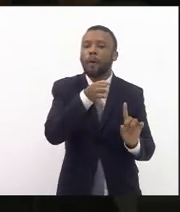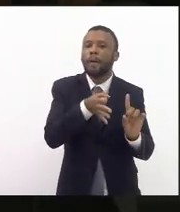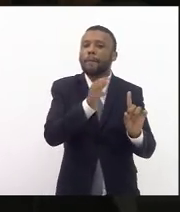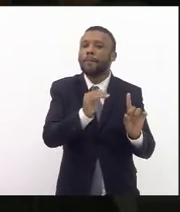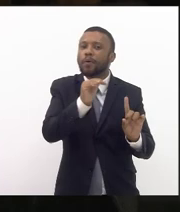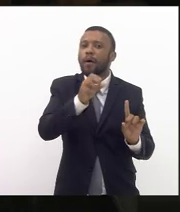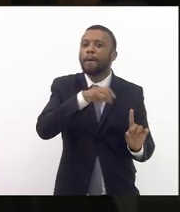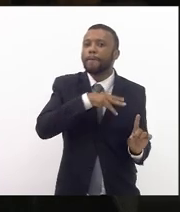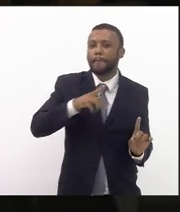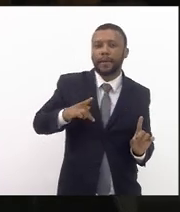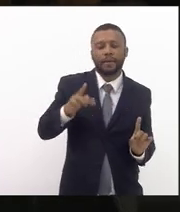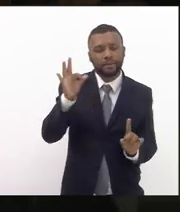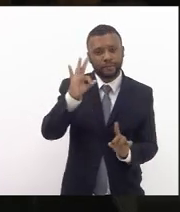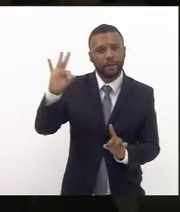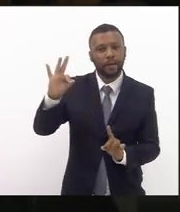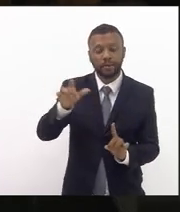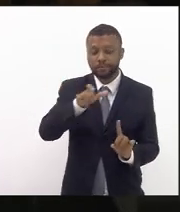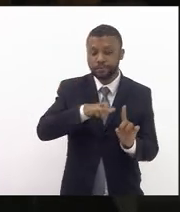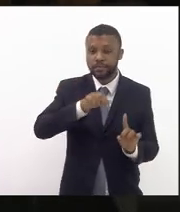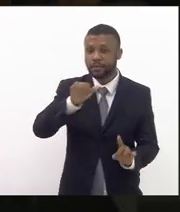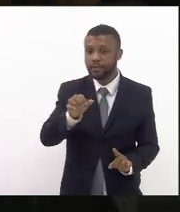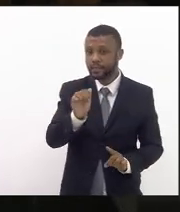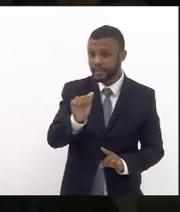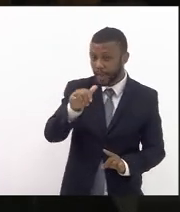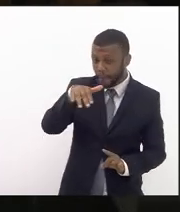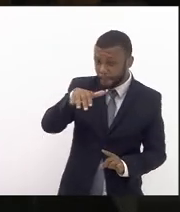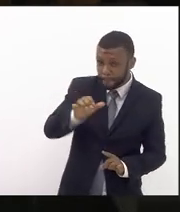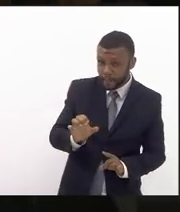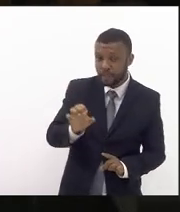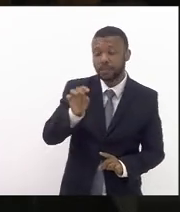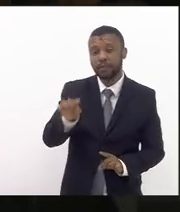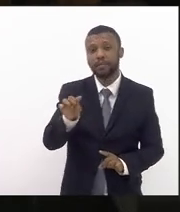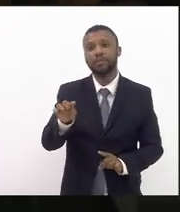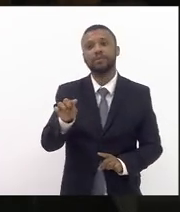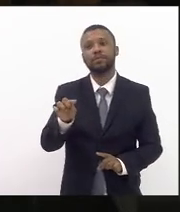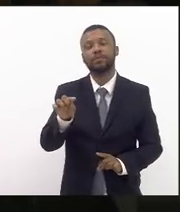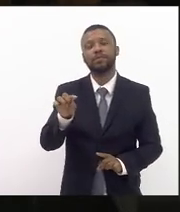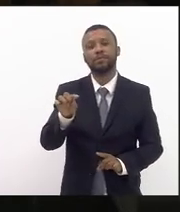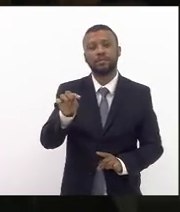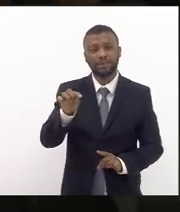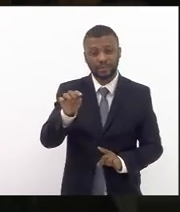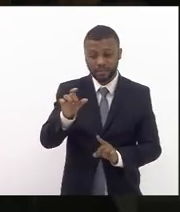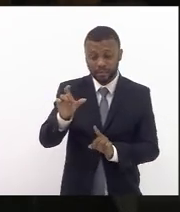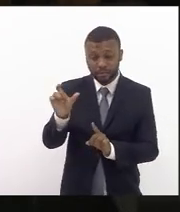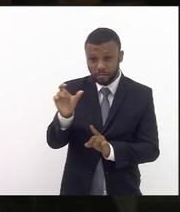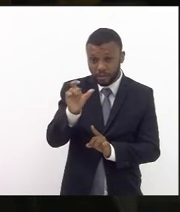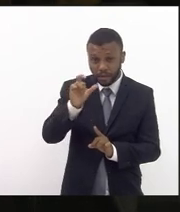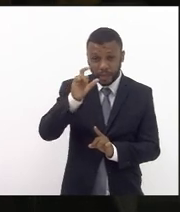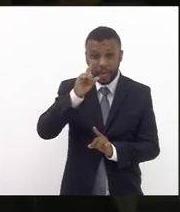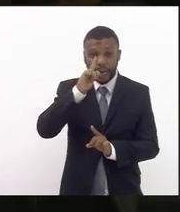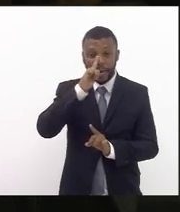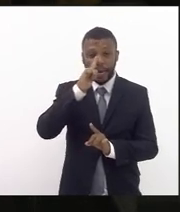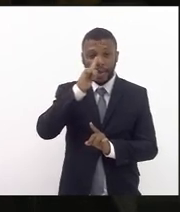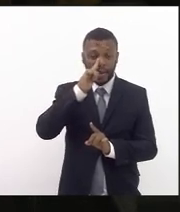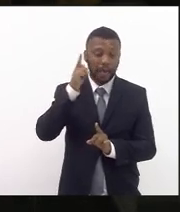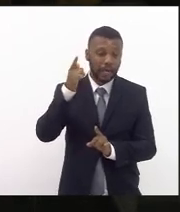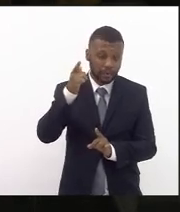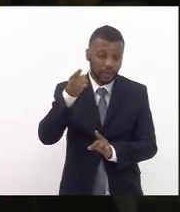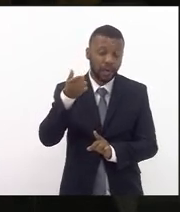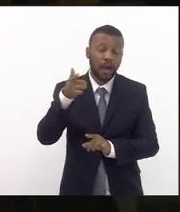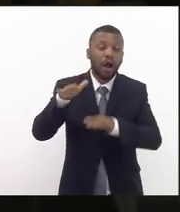do Ministério Público Federal, Jaime Mitropoulos, nome de ascendência grega, aliás, a empresa é turca, não deve gostar muito